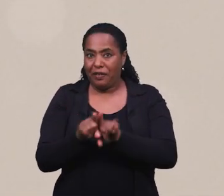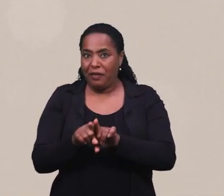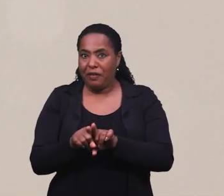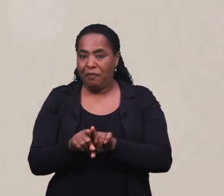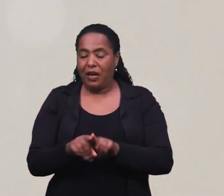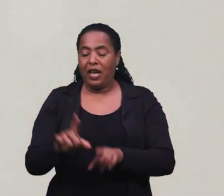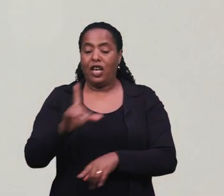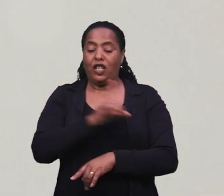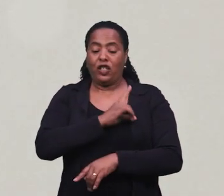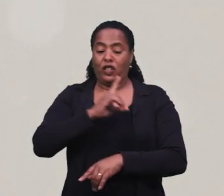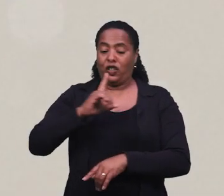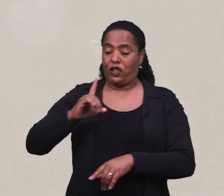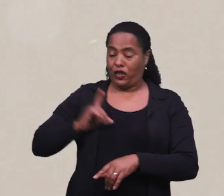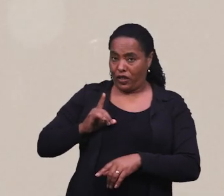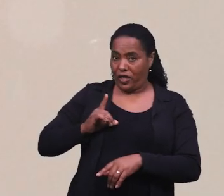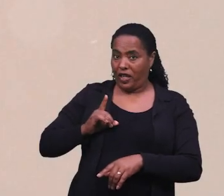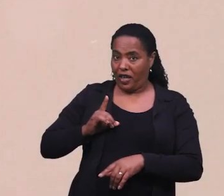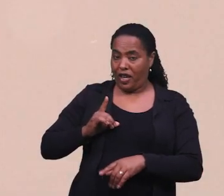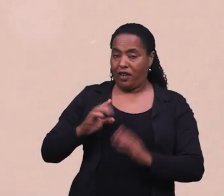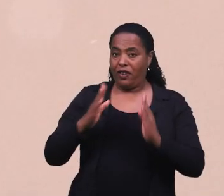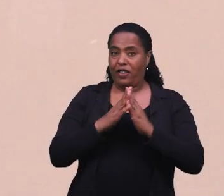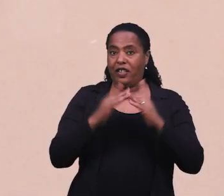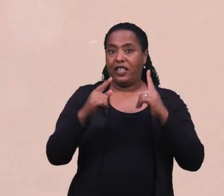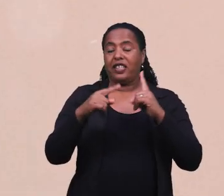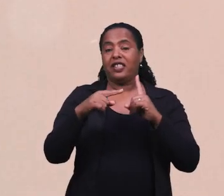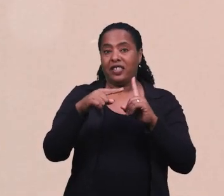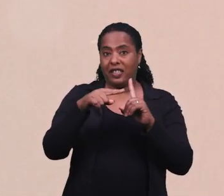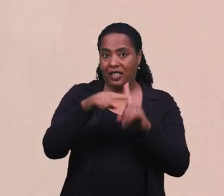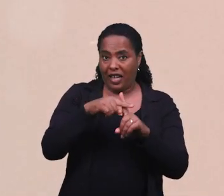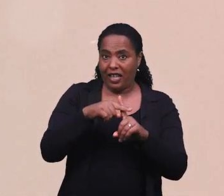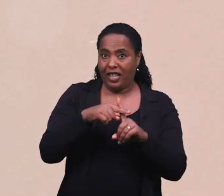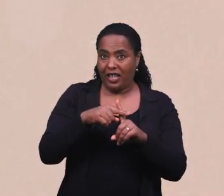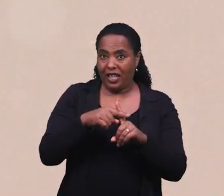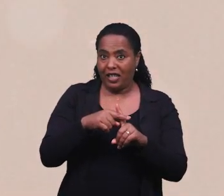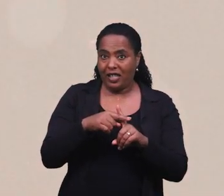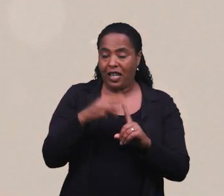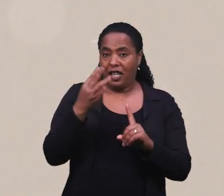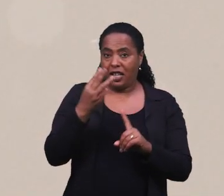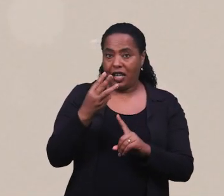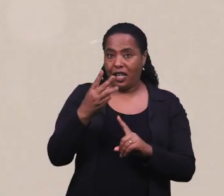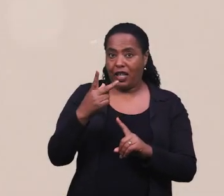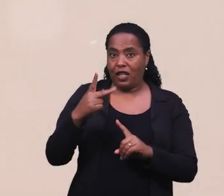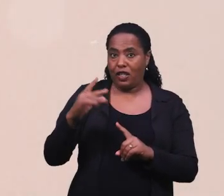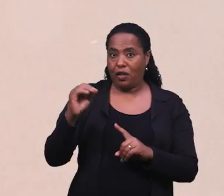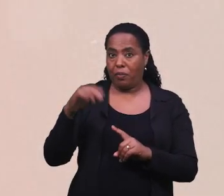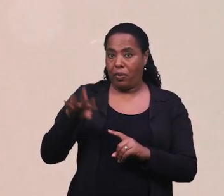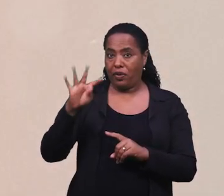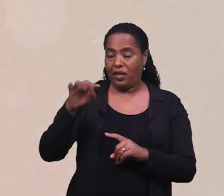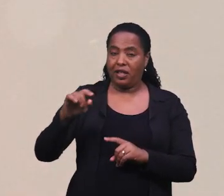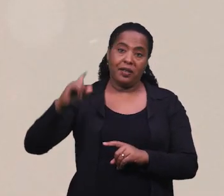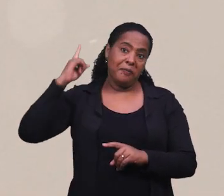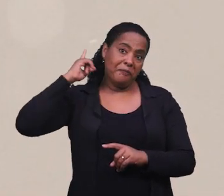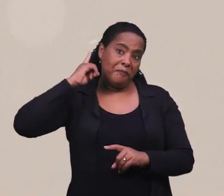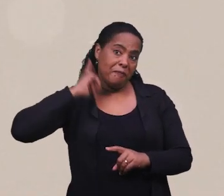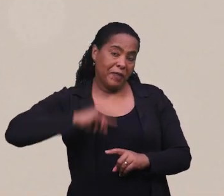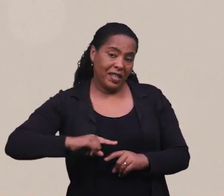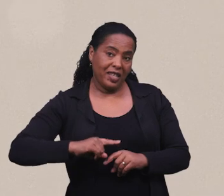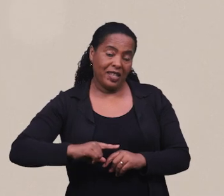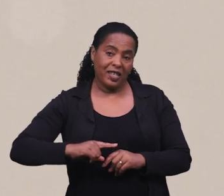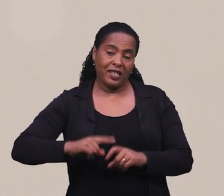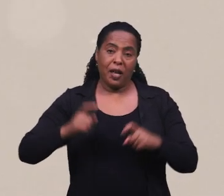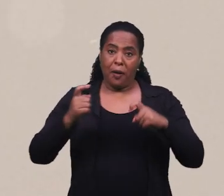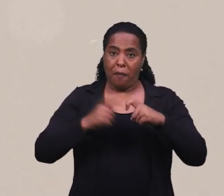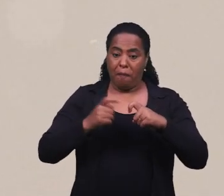esse idoso vai usar uma prótese, uma órtese, como ele vai locomover, se ele usa um aparelho auditivo, se